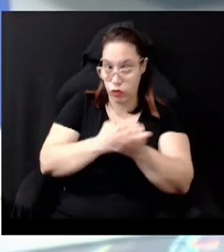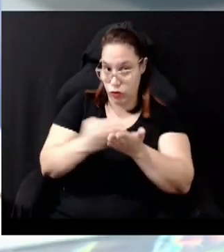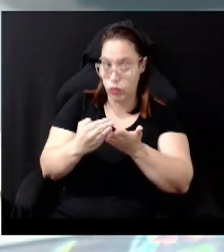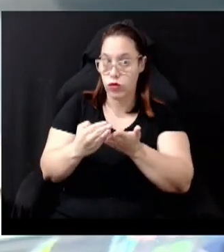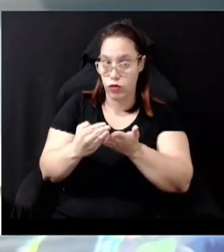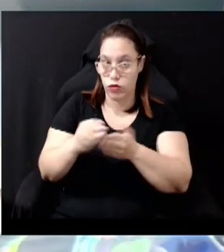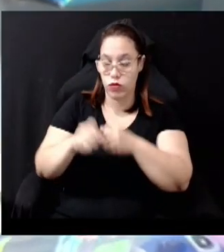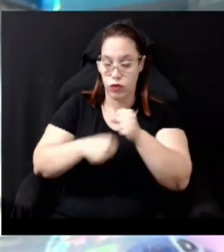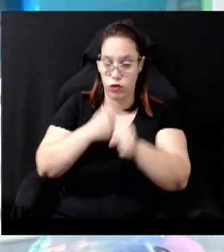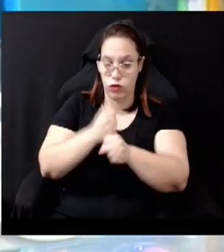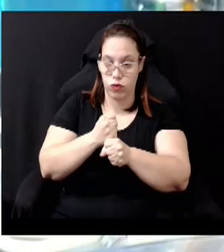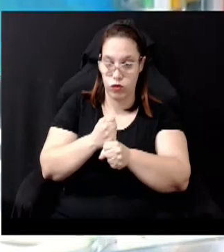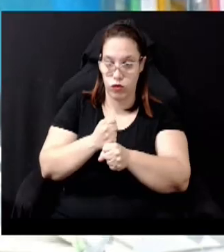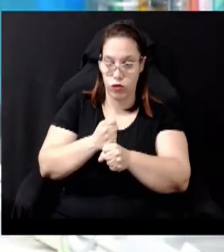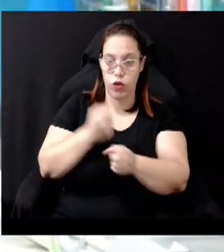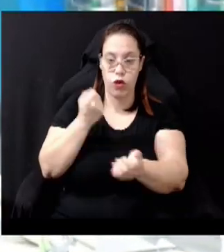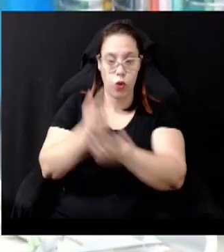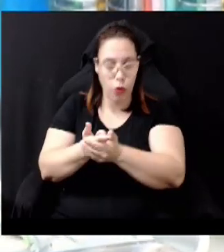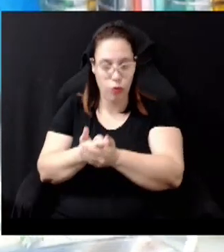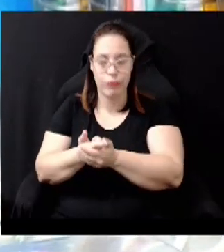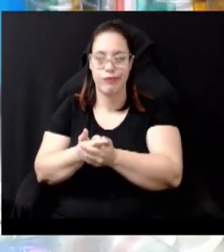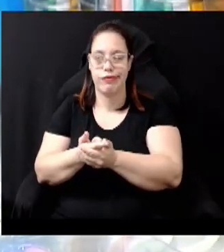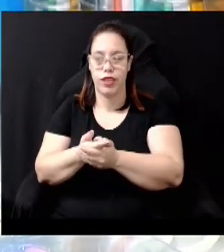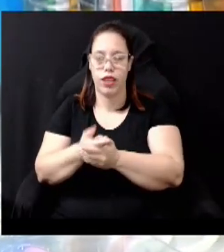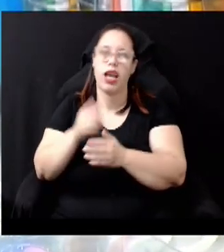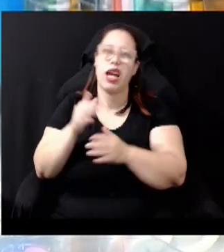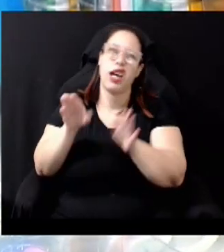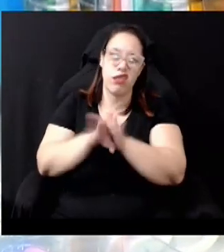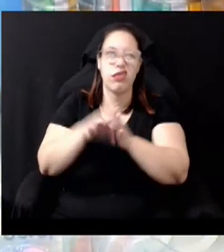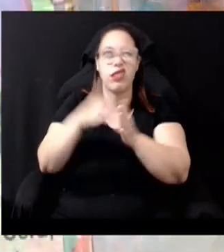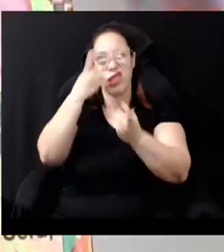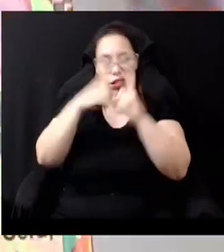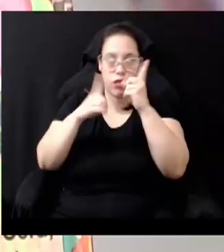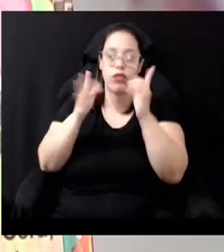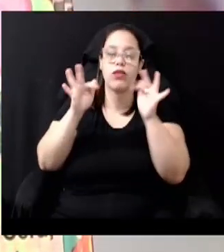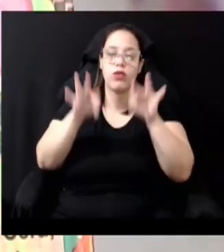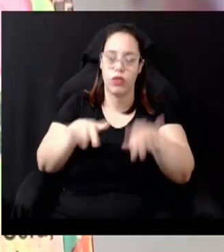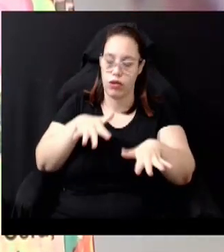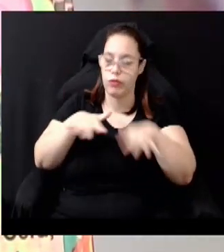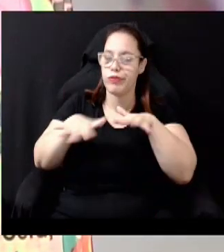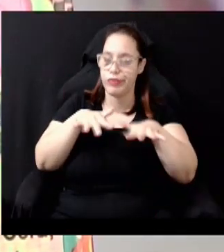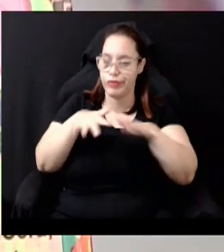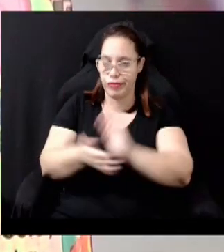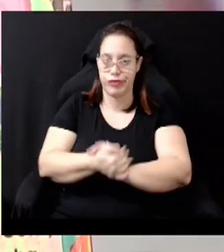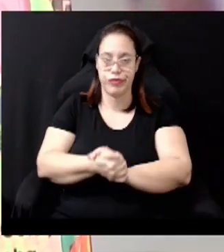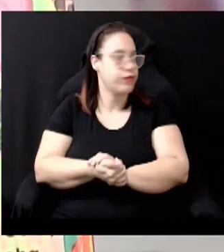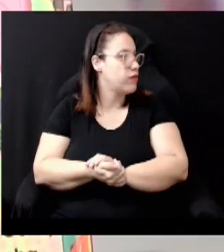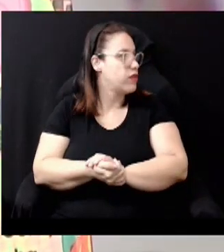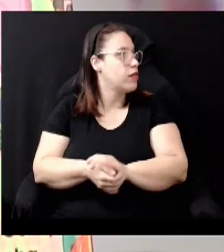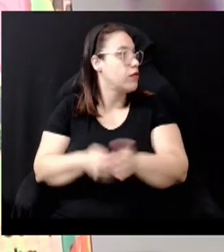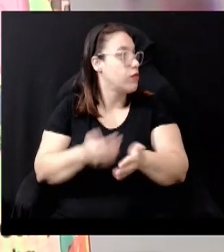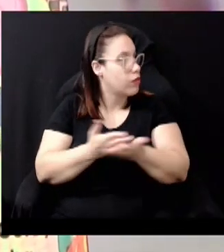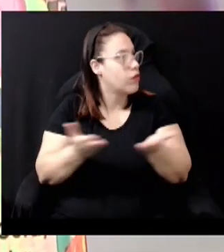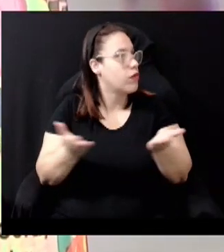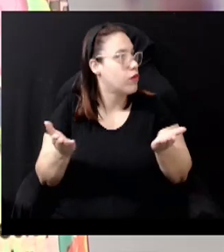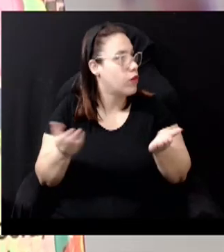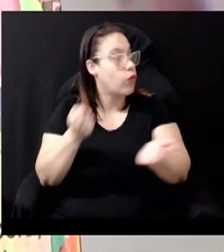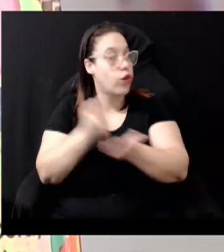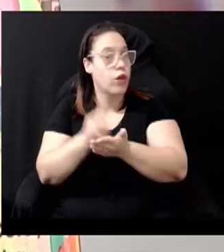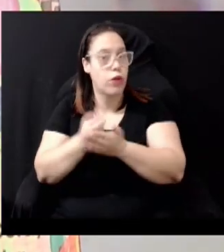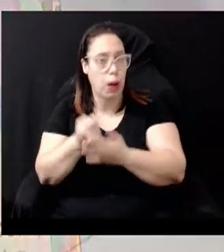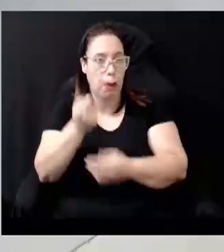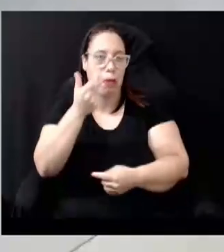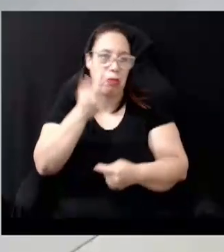que daí vem comprar material. Então, até fevereiro, assim, finalzinho do mês, a gente tem bastante movimento. E tem muita gente também que vai comprando aos poucos, né? Também por